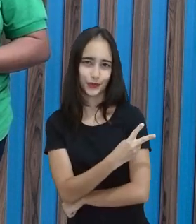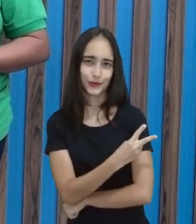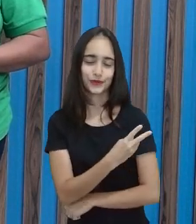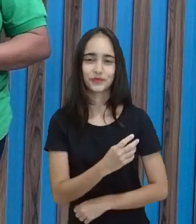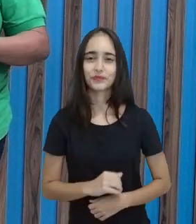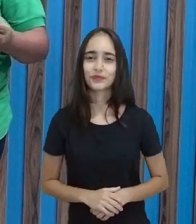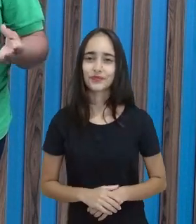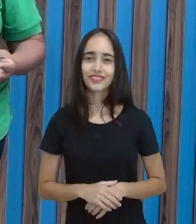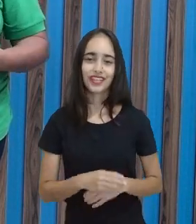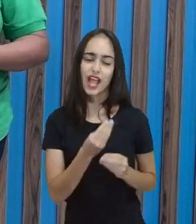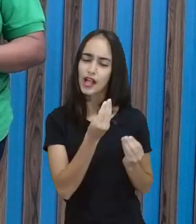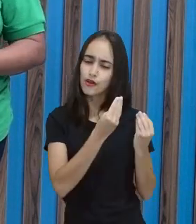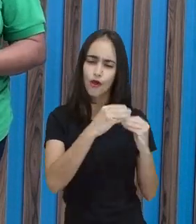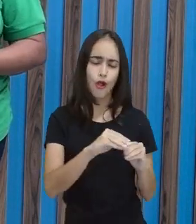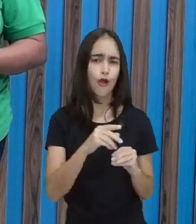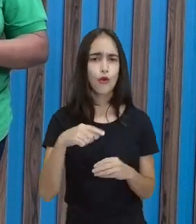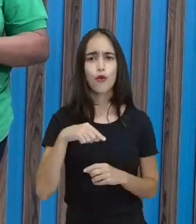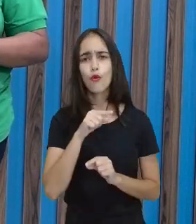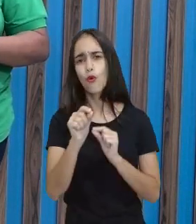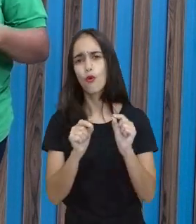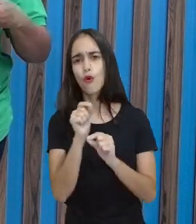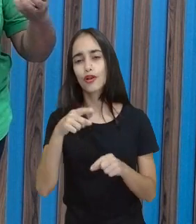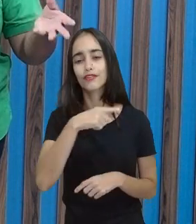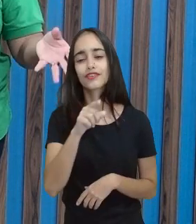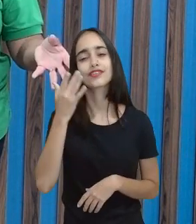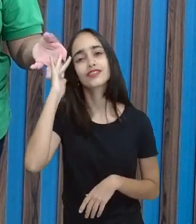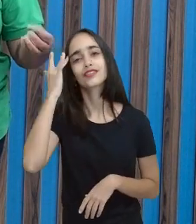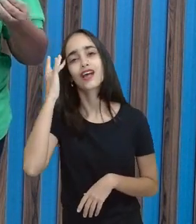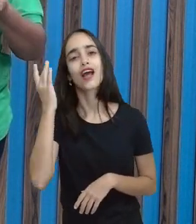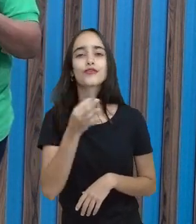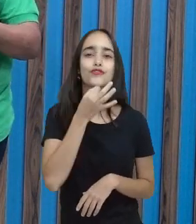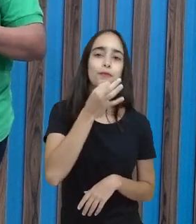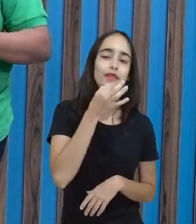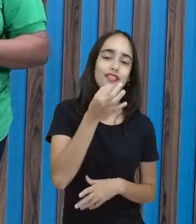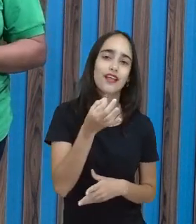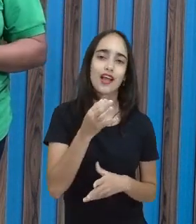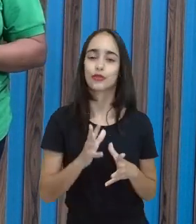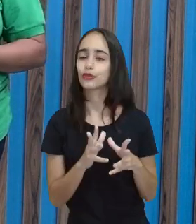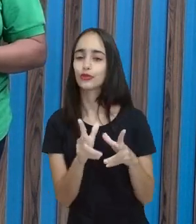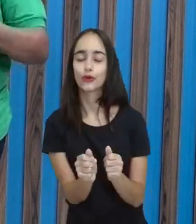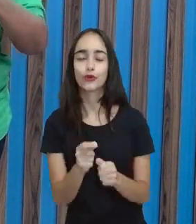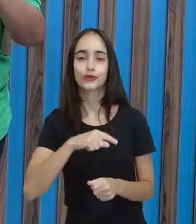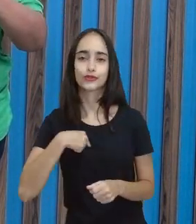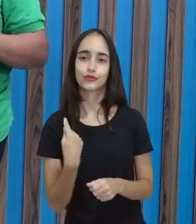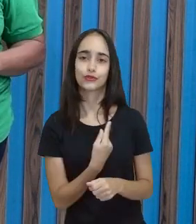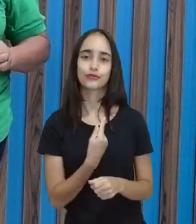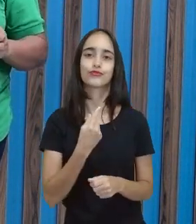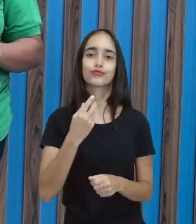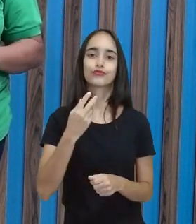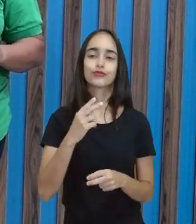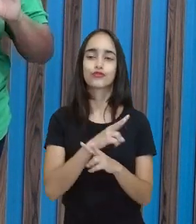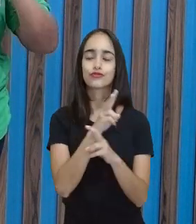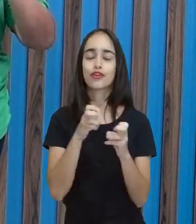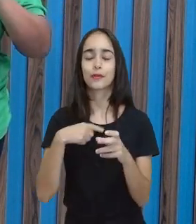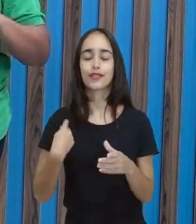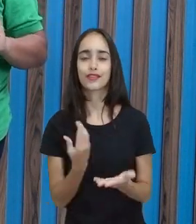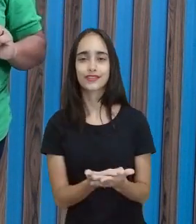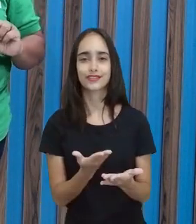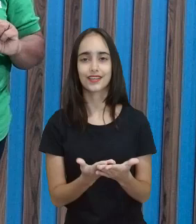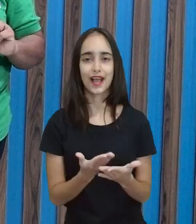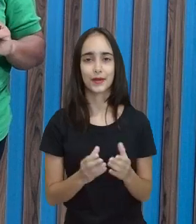aí as concepções que você tem a respeito das nossas aulas e dos nossos questionamentos. E aí você pode colocar